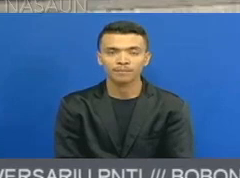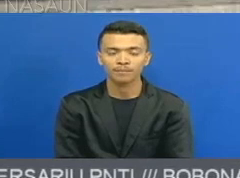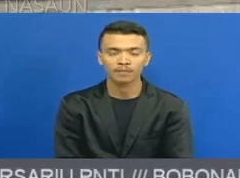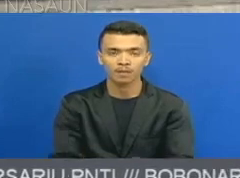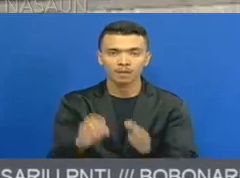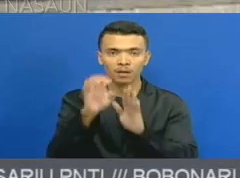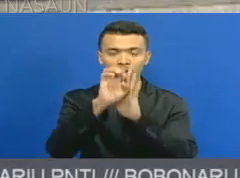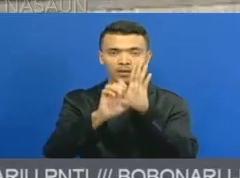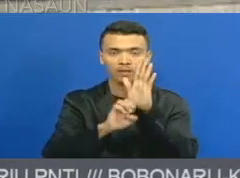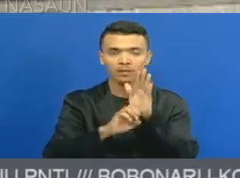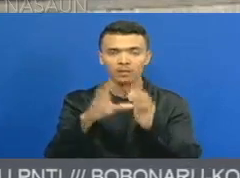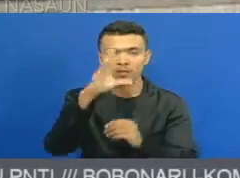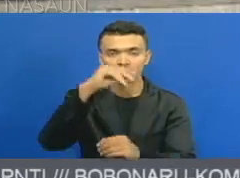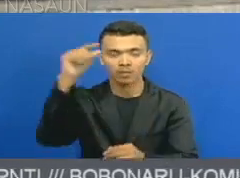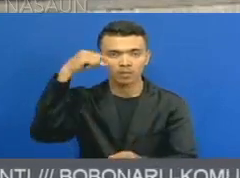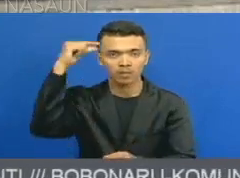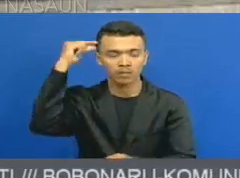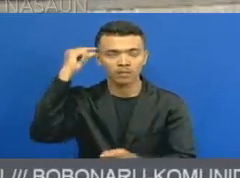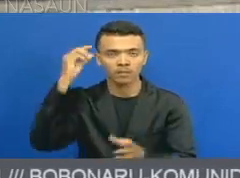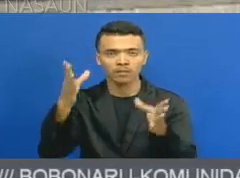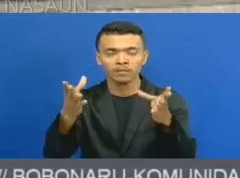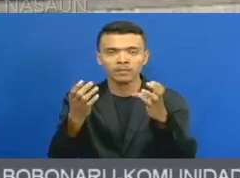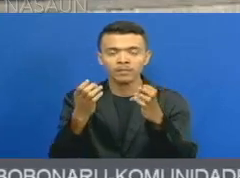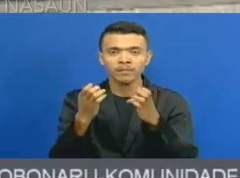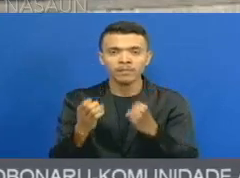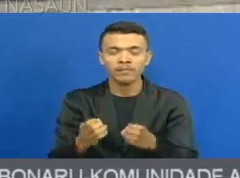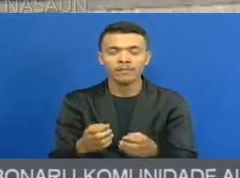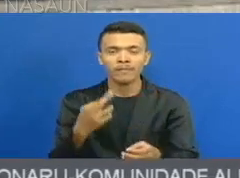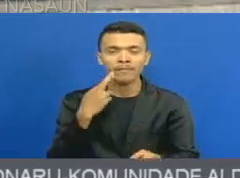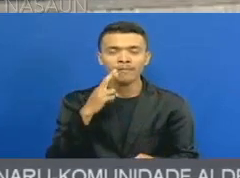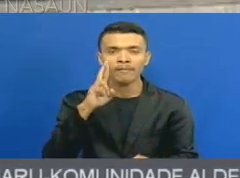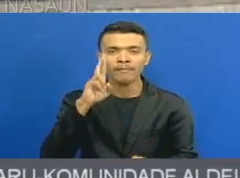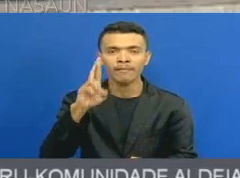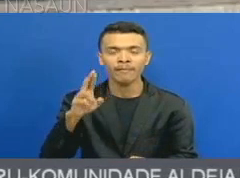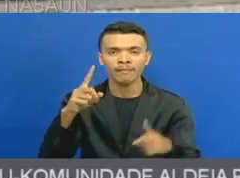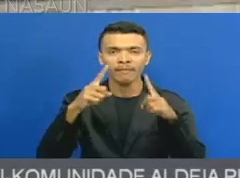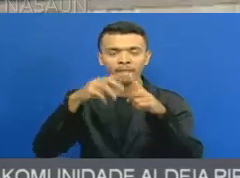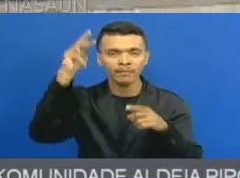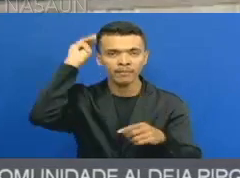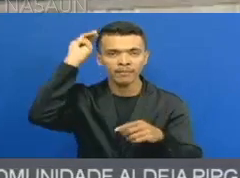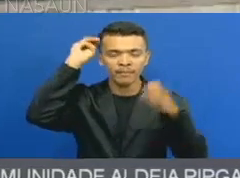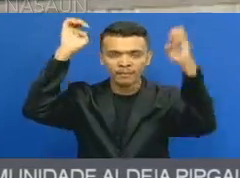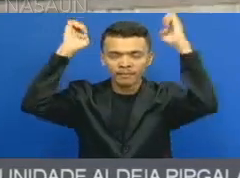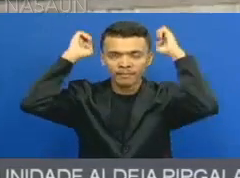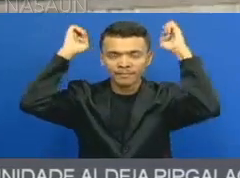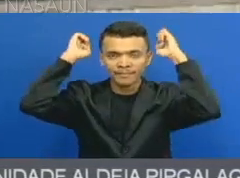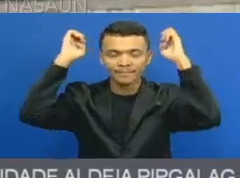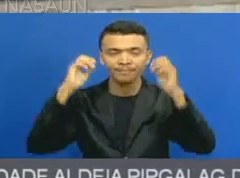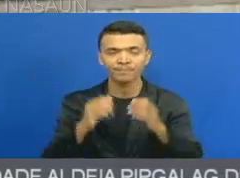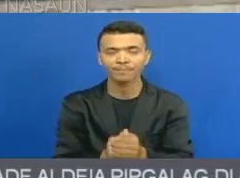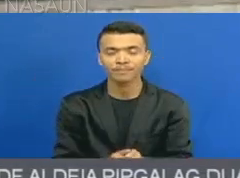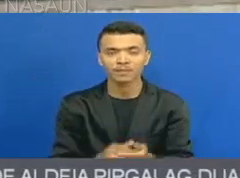estado no governo, e da né, a cara, a tua, a cara, que recomenda ela, o ministro da educação, a tua, e liu, a minha escola,